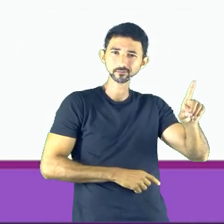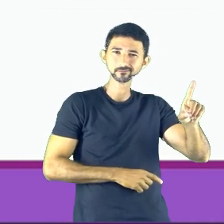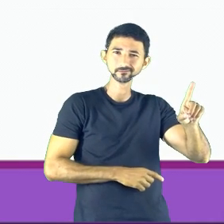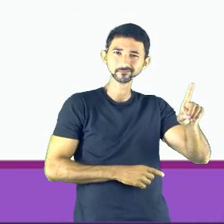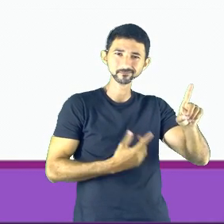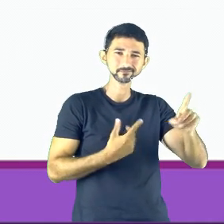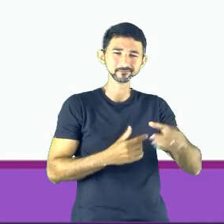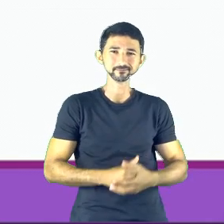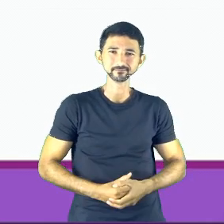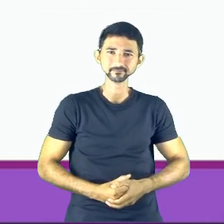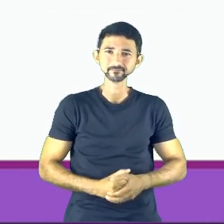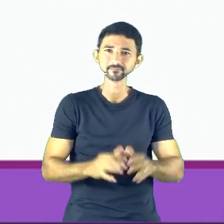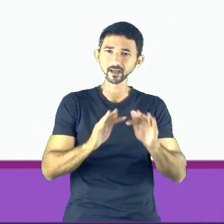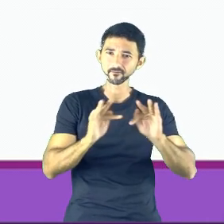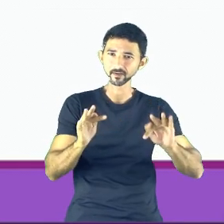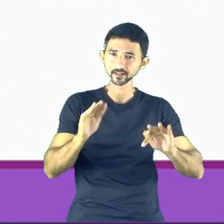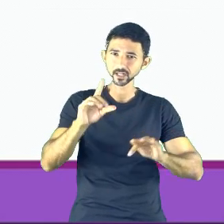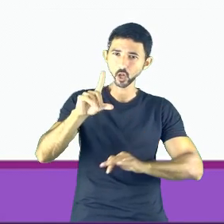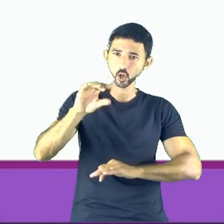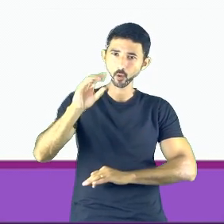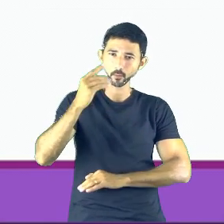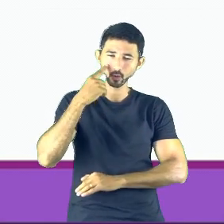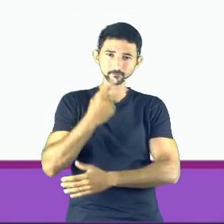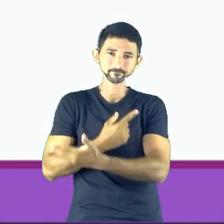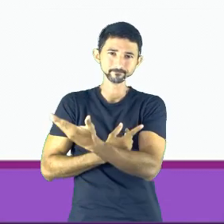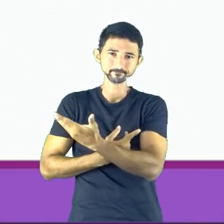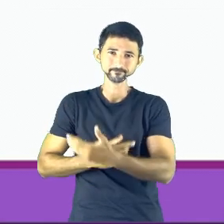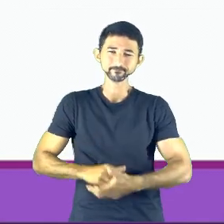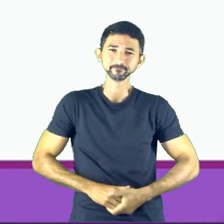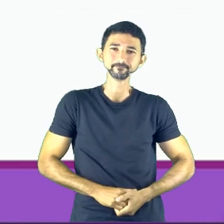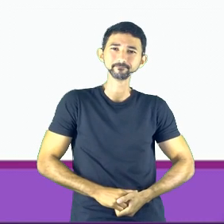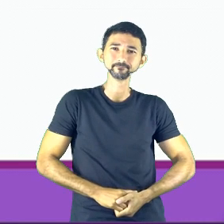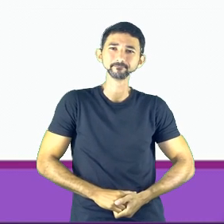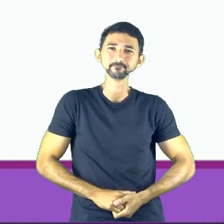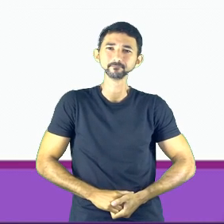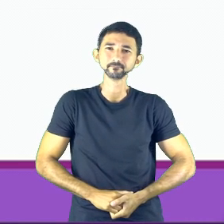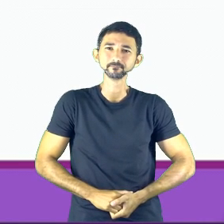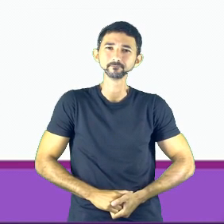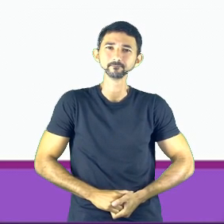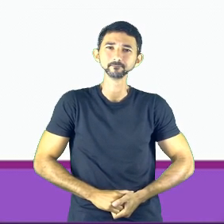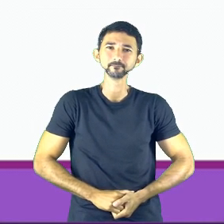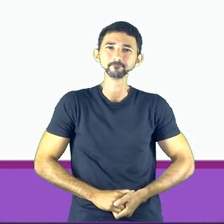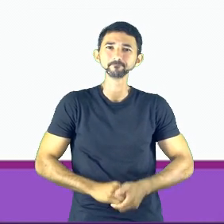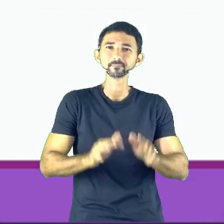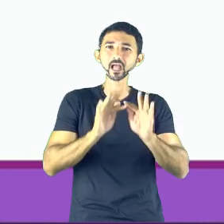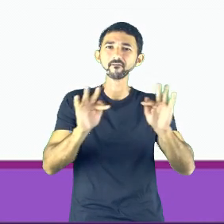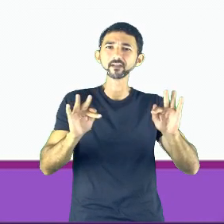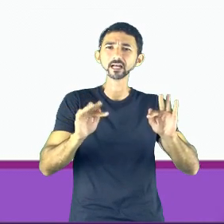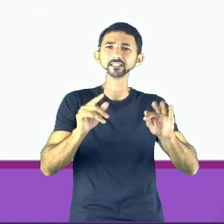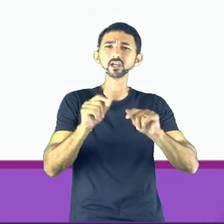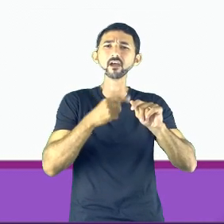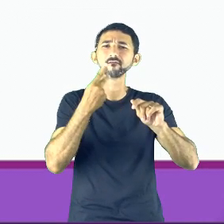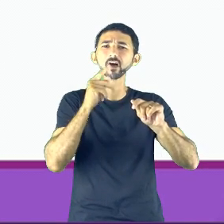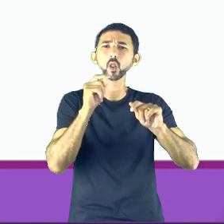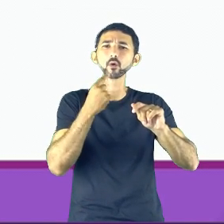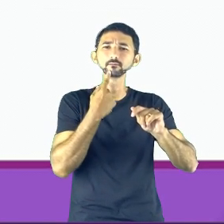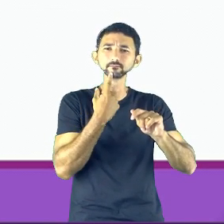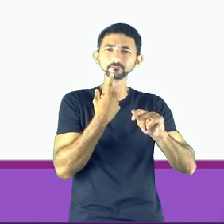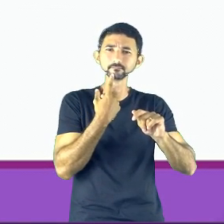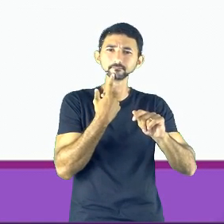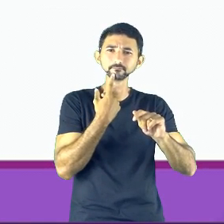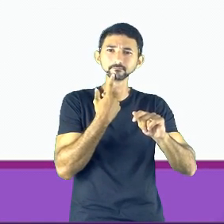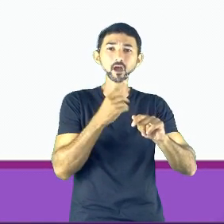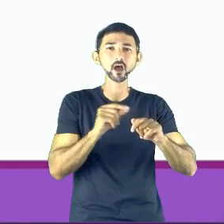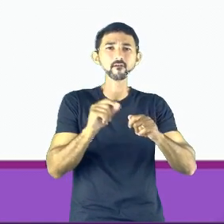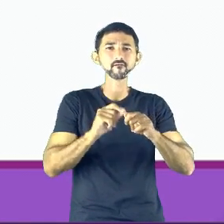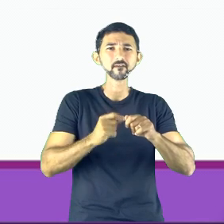Bora ver? Muito bem, essa frase foi dita pelo lobo. Vamos identificar agora esse segundo trecho. Quem será que falou isso